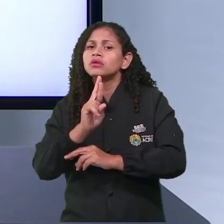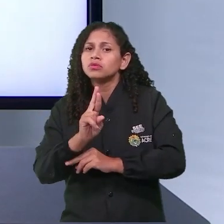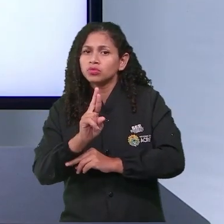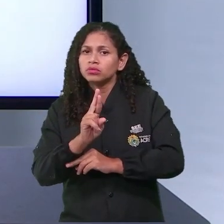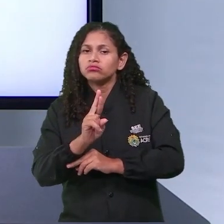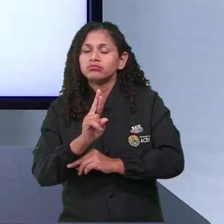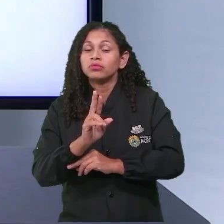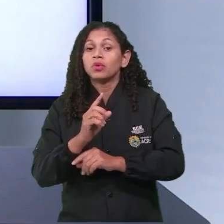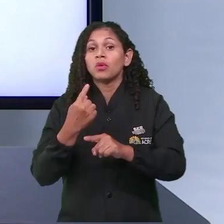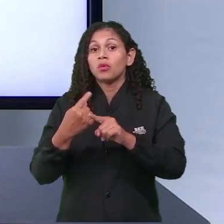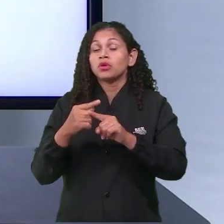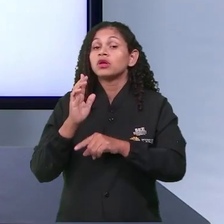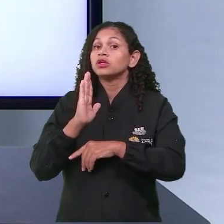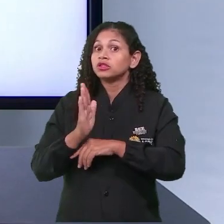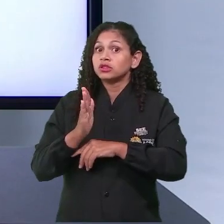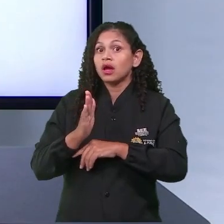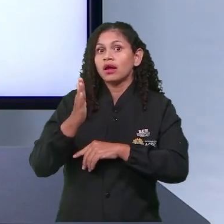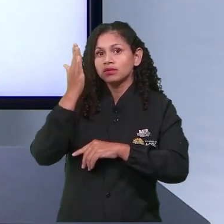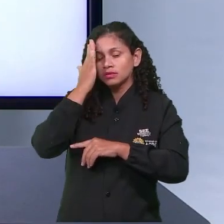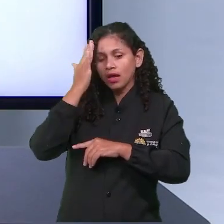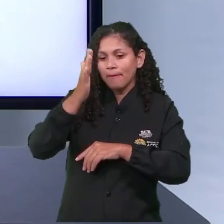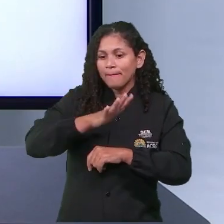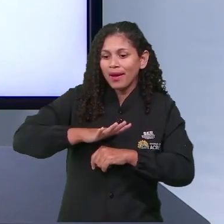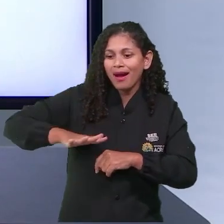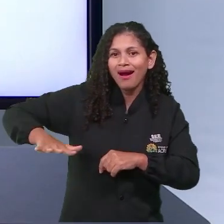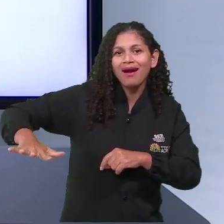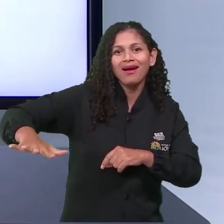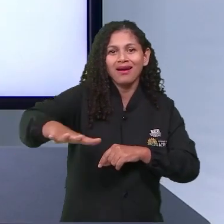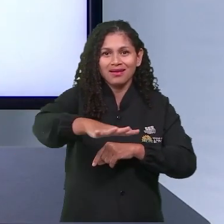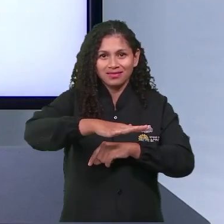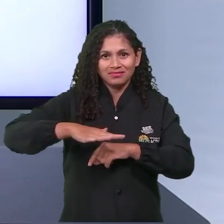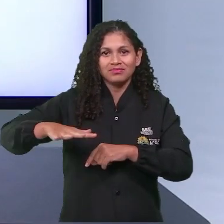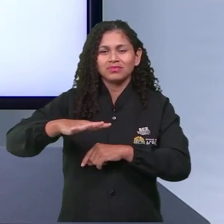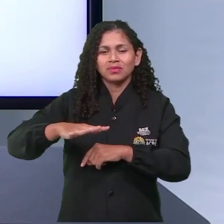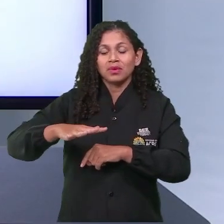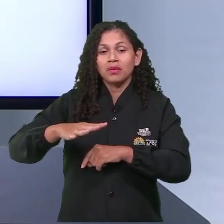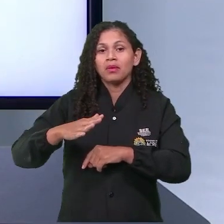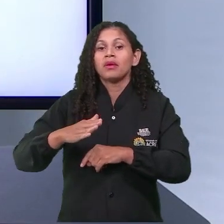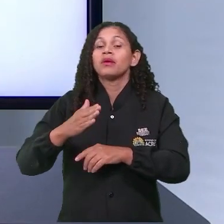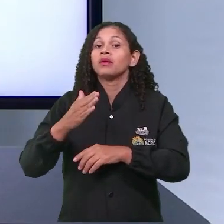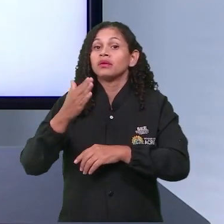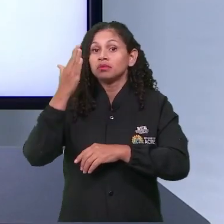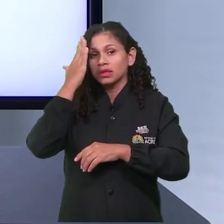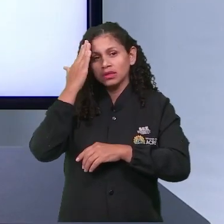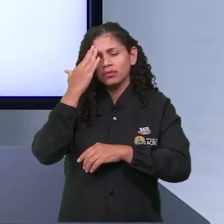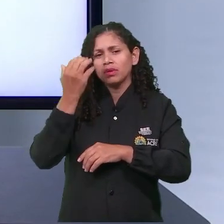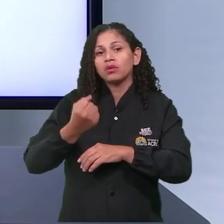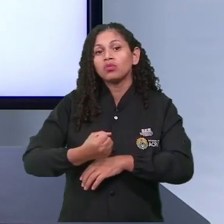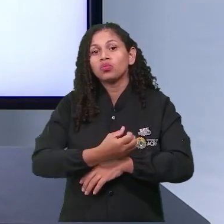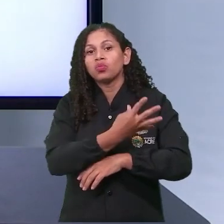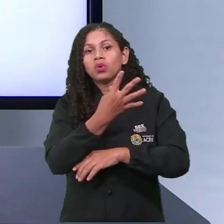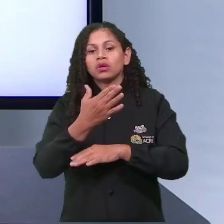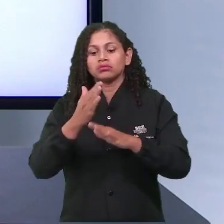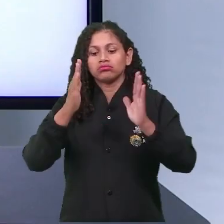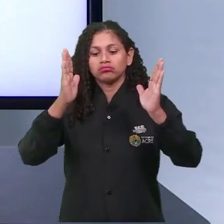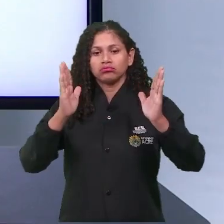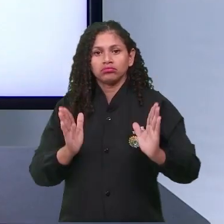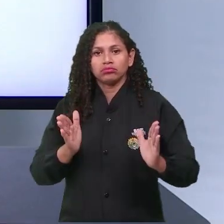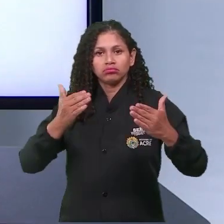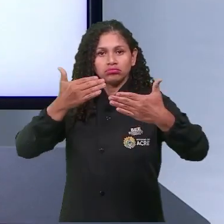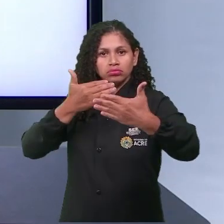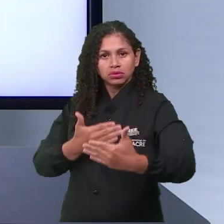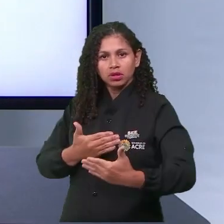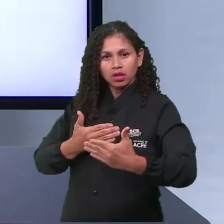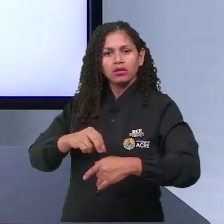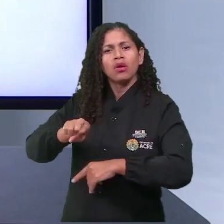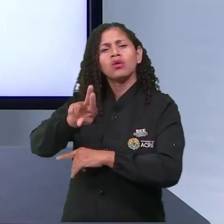que é o volume do depósito. Para mim saber quantas caixas vão caber naquele depósito, eu vou fazer o seguinte. Eu vou